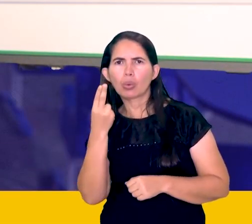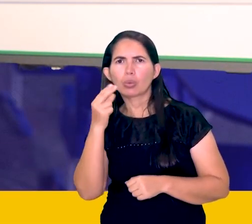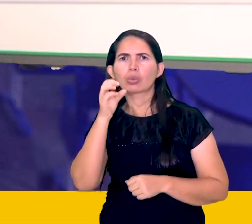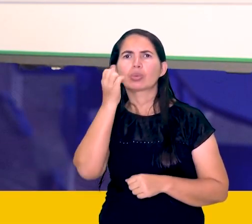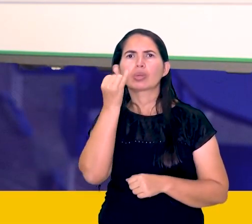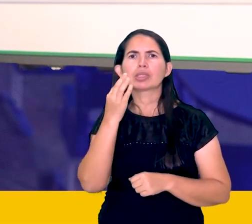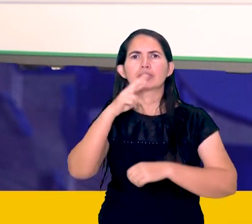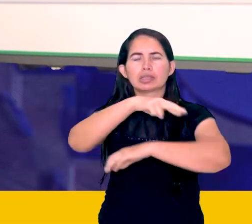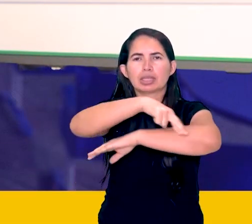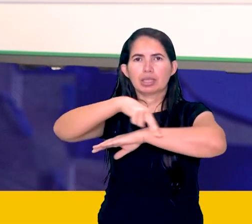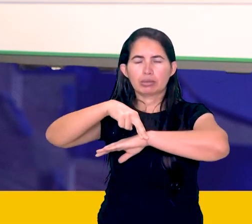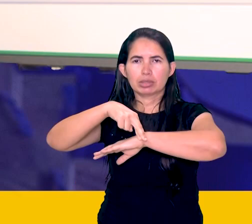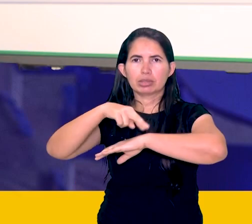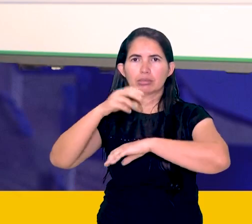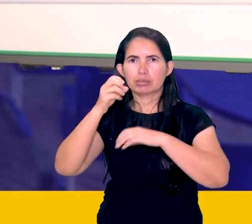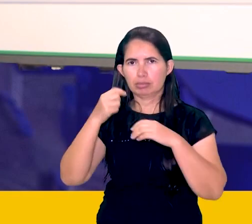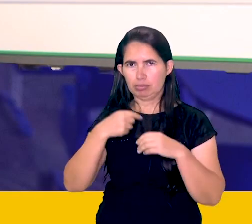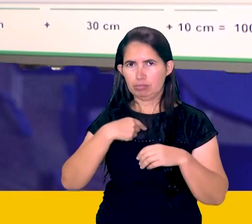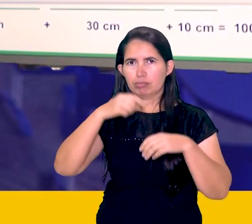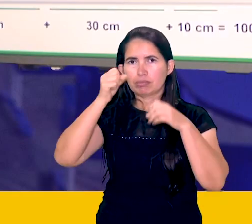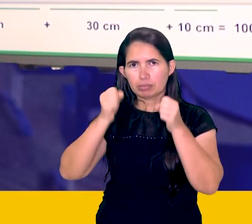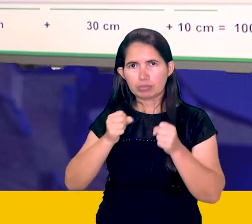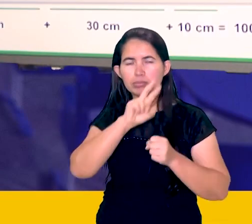uso? Vamos descobrir?